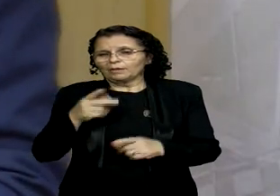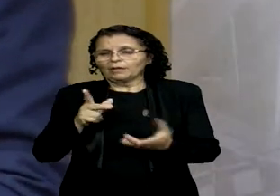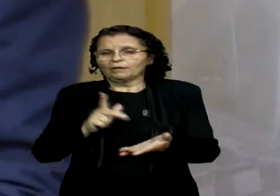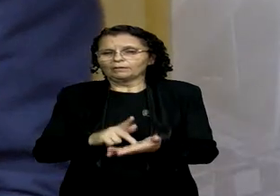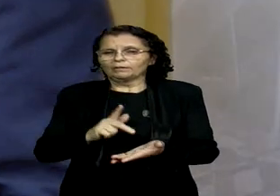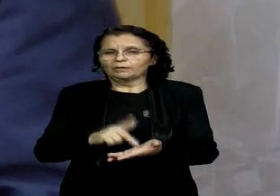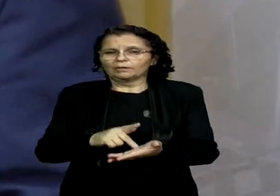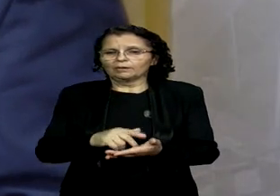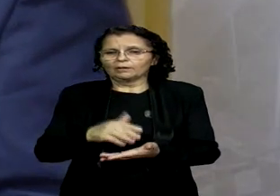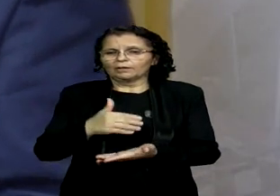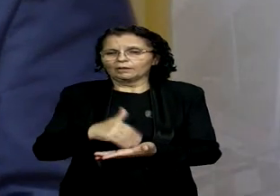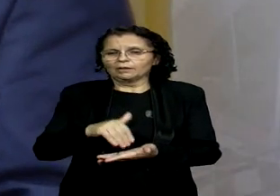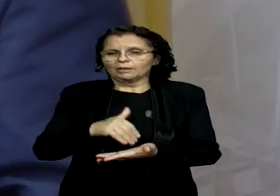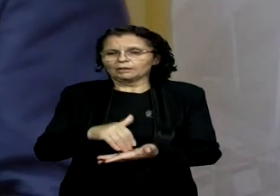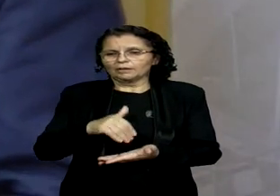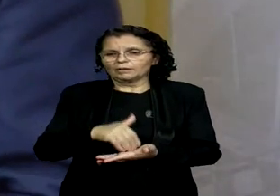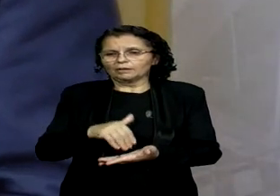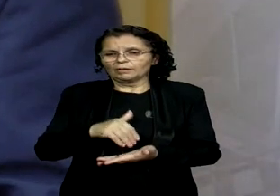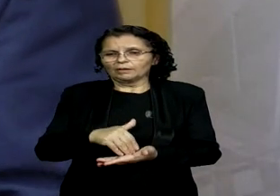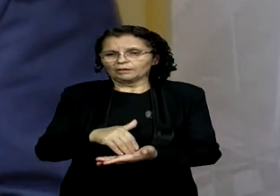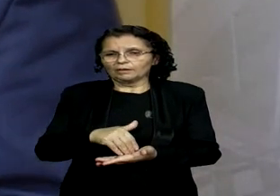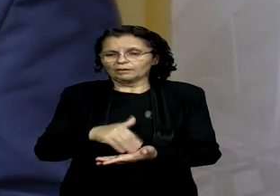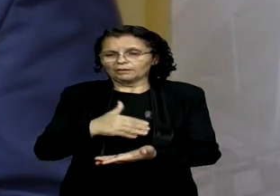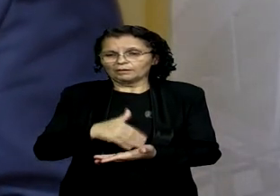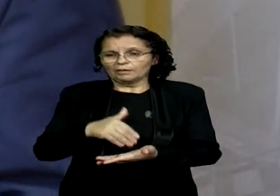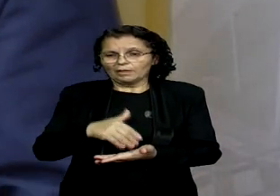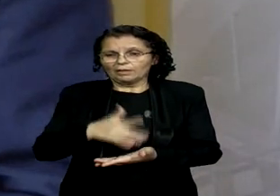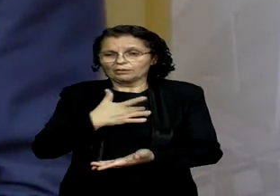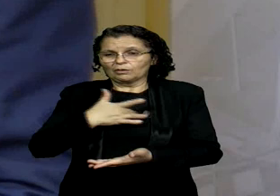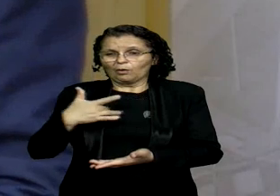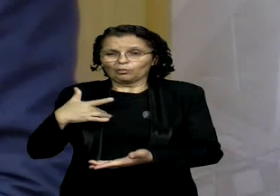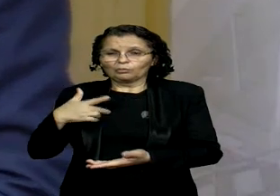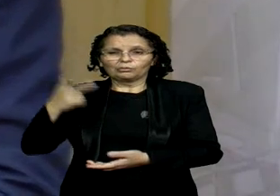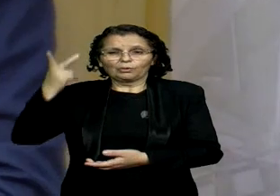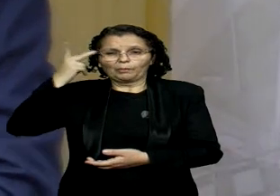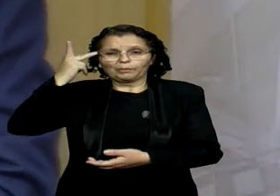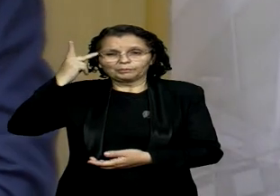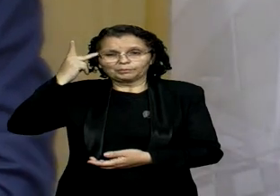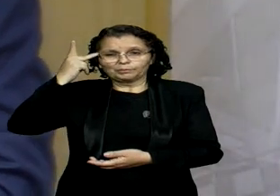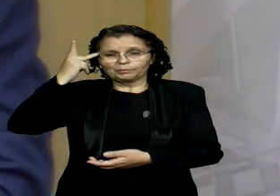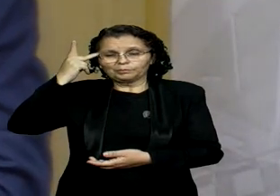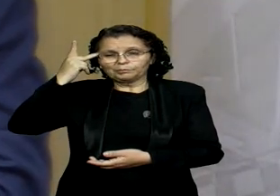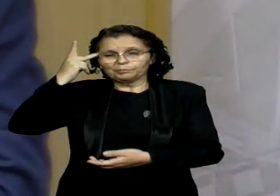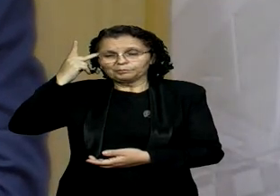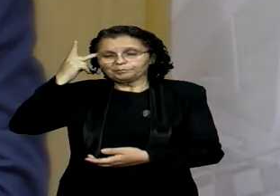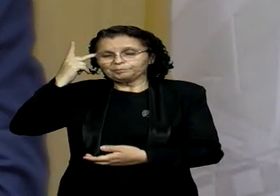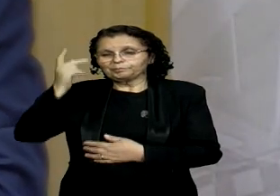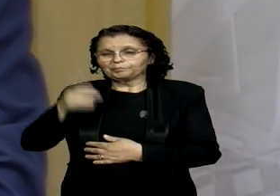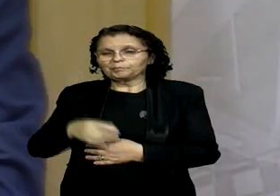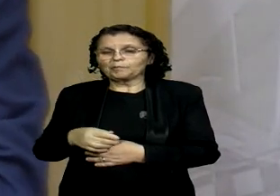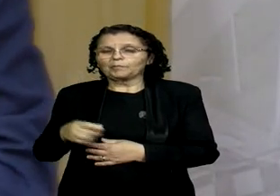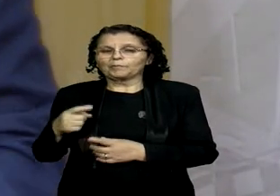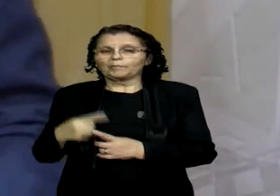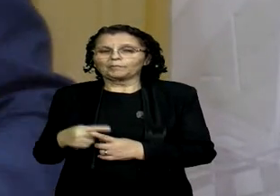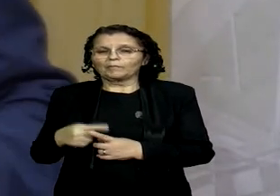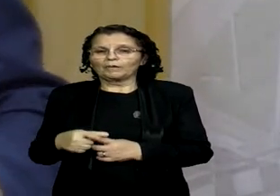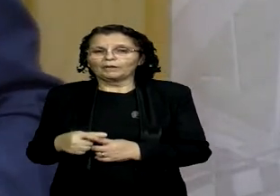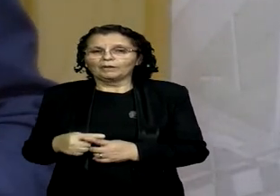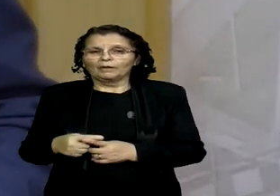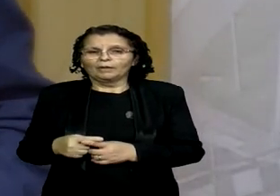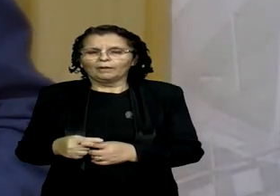verdade, a Secretaria de Saúde do Estado de São Paulo. Uma moção de apelo à Secretaria de Saúde do Estado de São Paulo